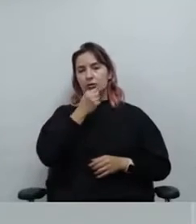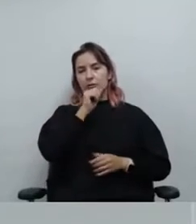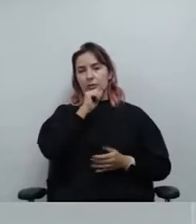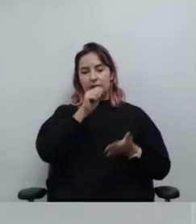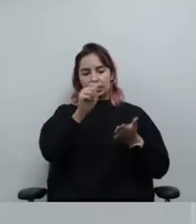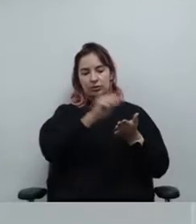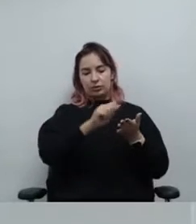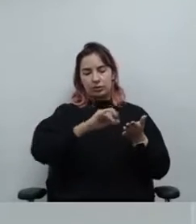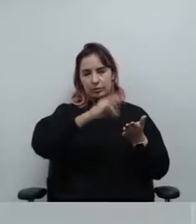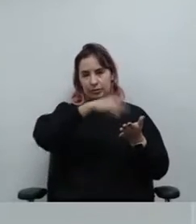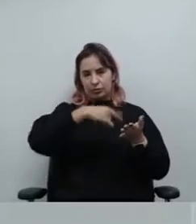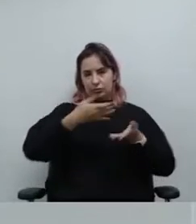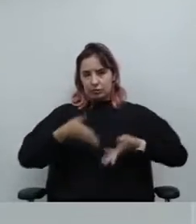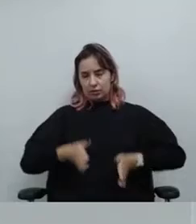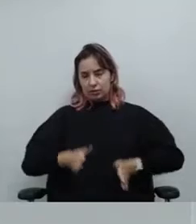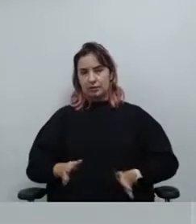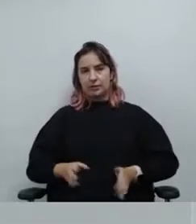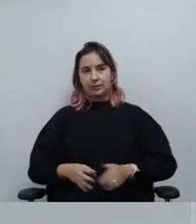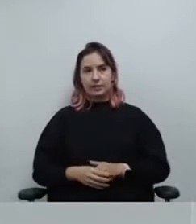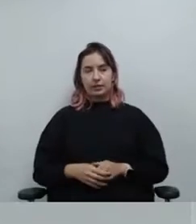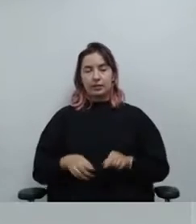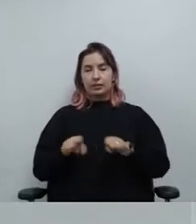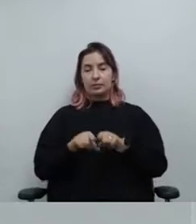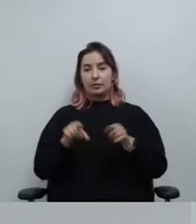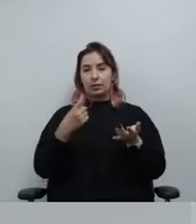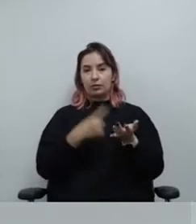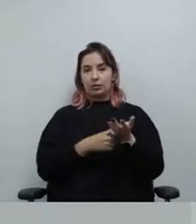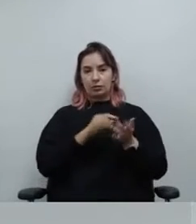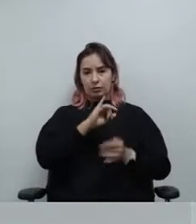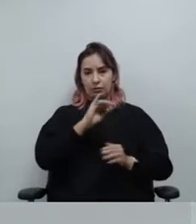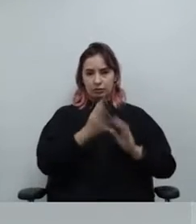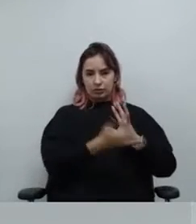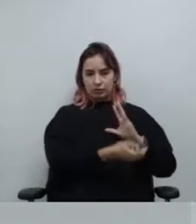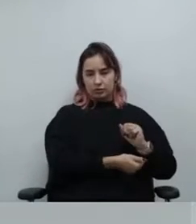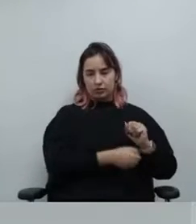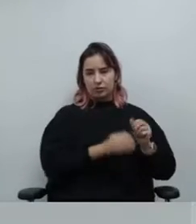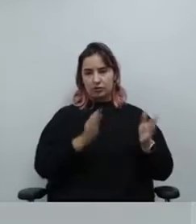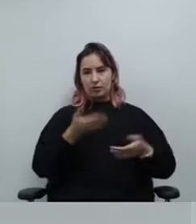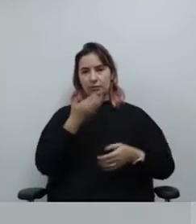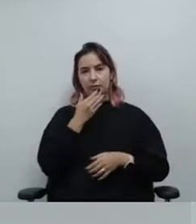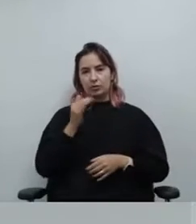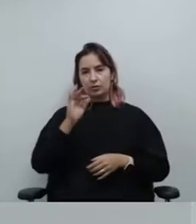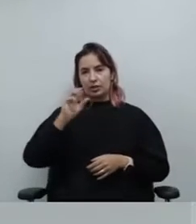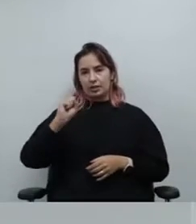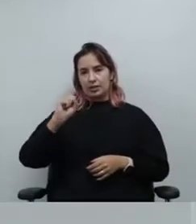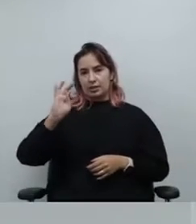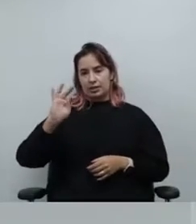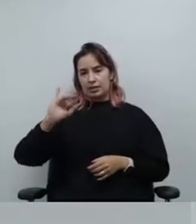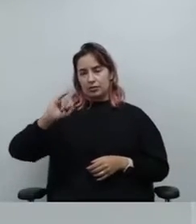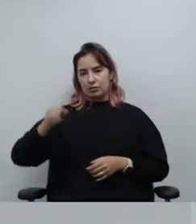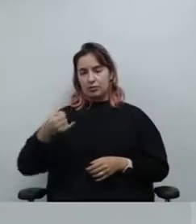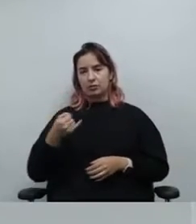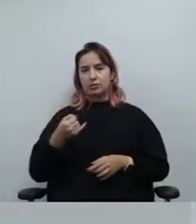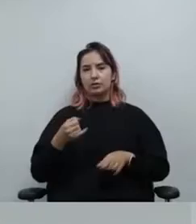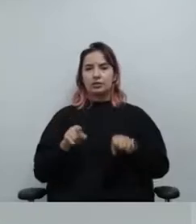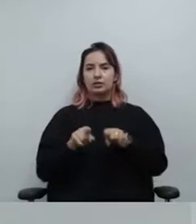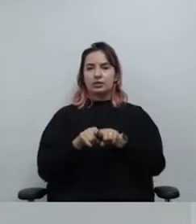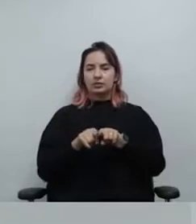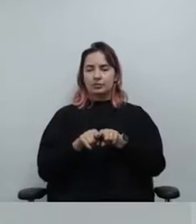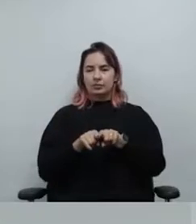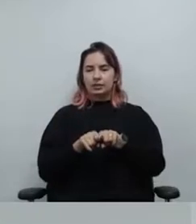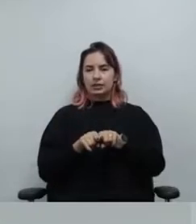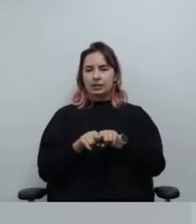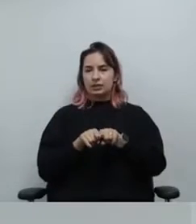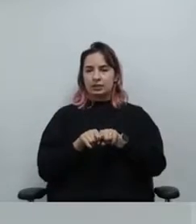grande. O caso envolve um acordo internacional já homologado pela STJ e ainda fica se delongando